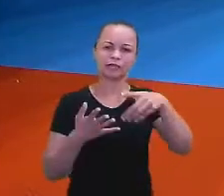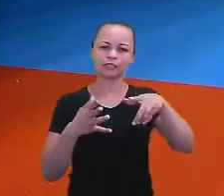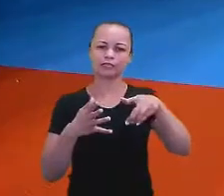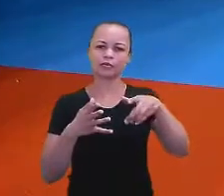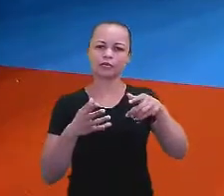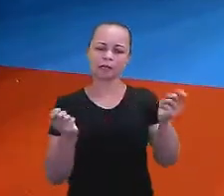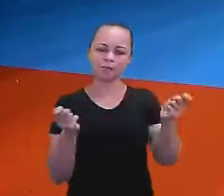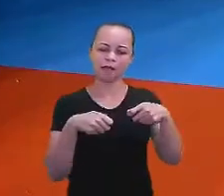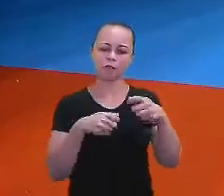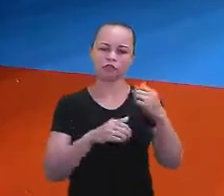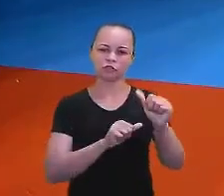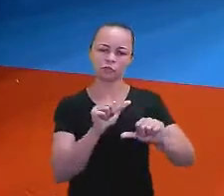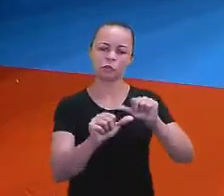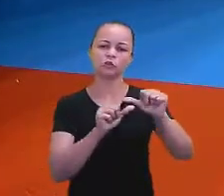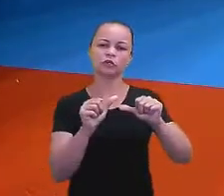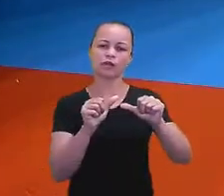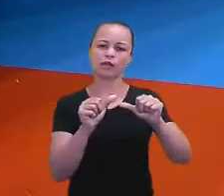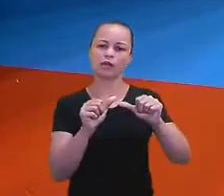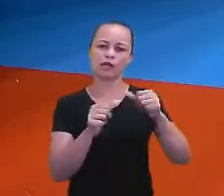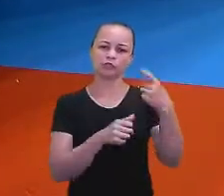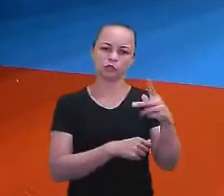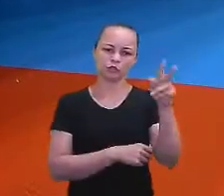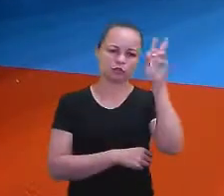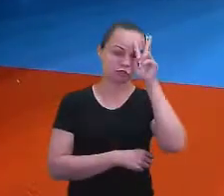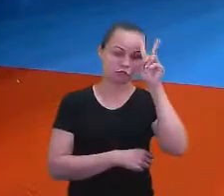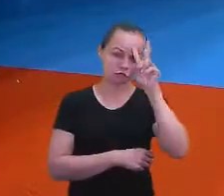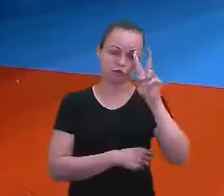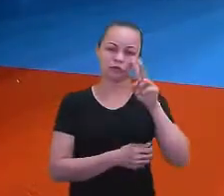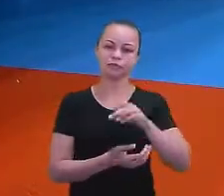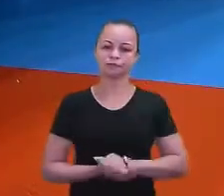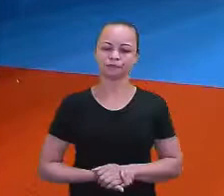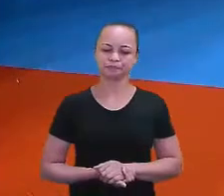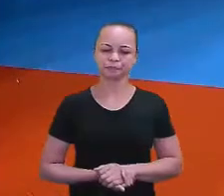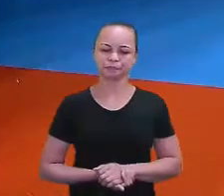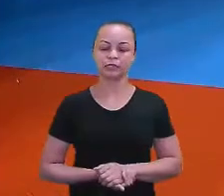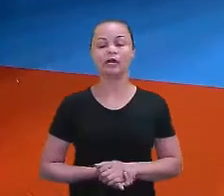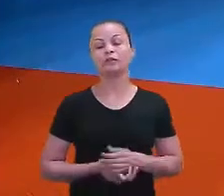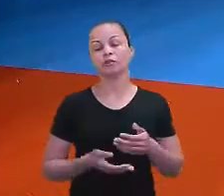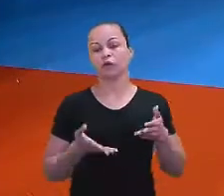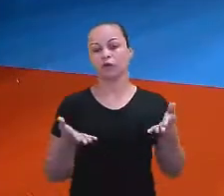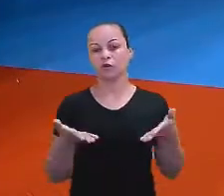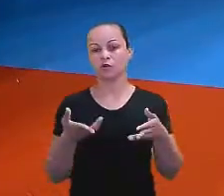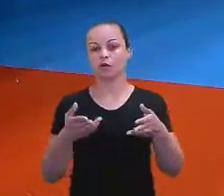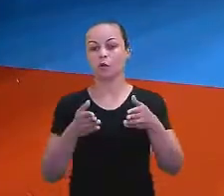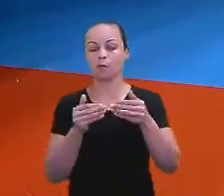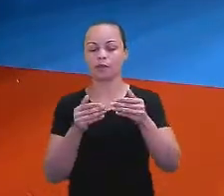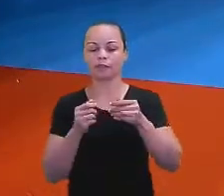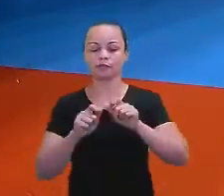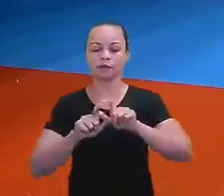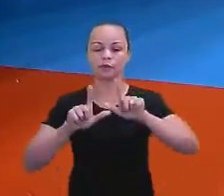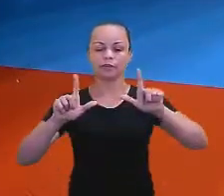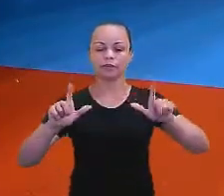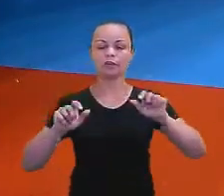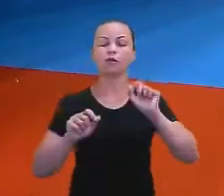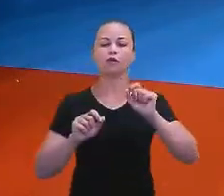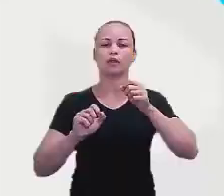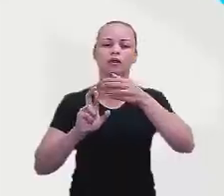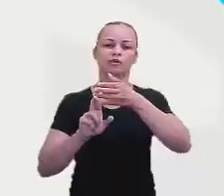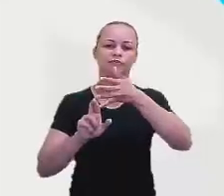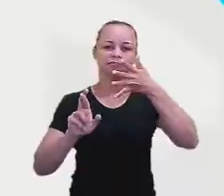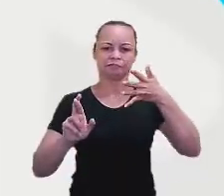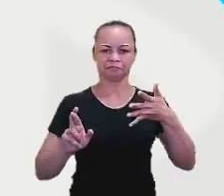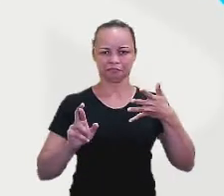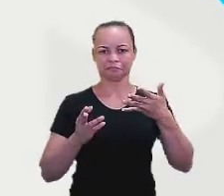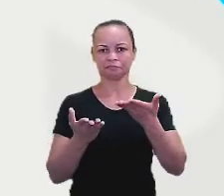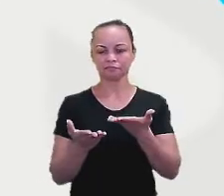a tua história e a história de quem tu ama. Então, a partir de tudo isso, já vou pedir para a produção abrir a próxima imagem, que são as nossas referências bibliográficas.